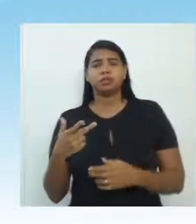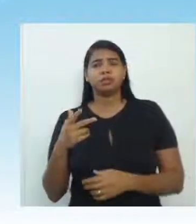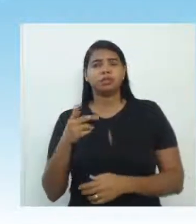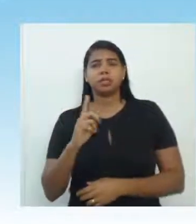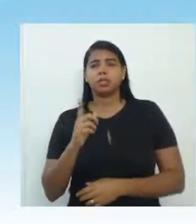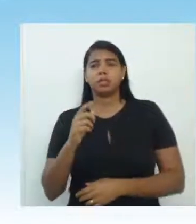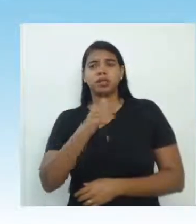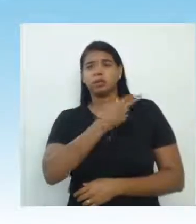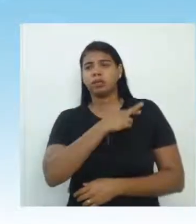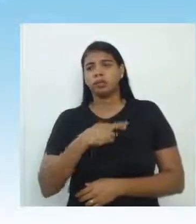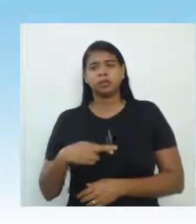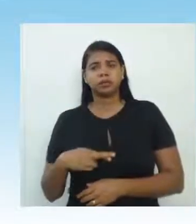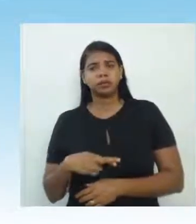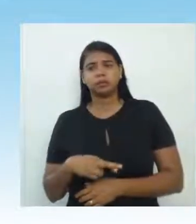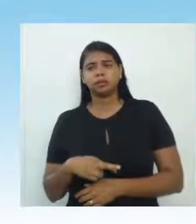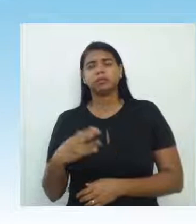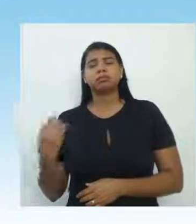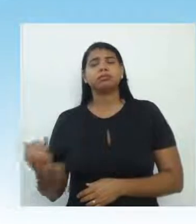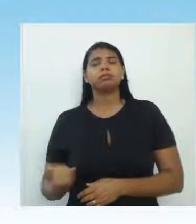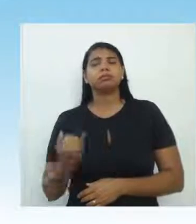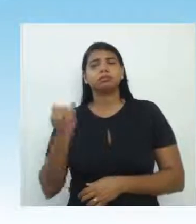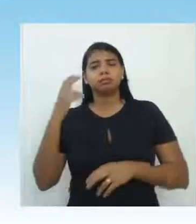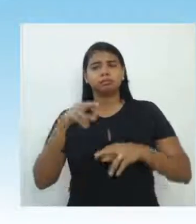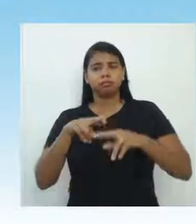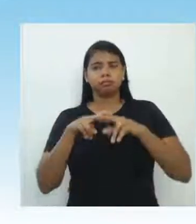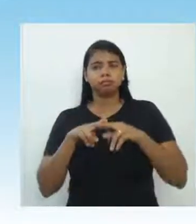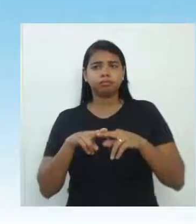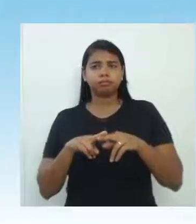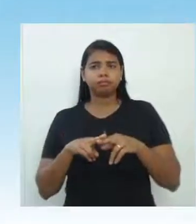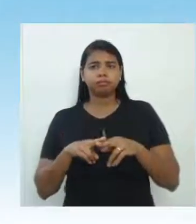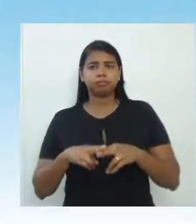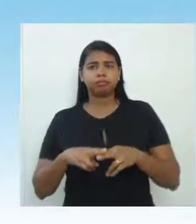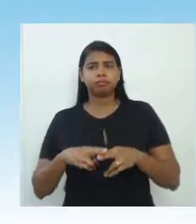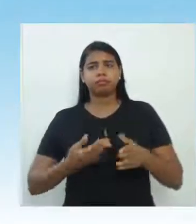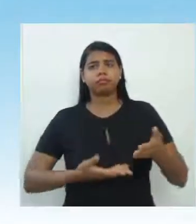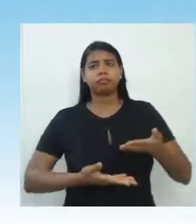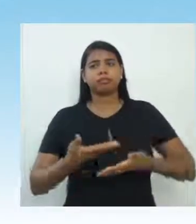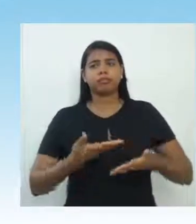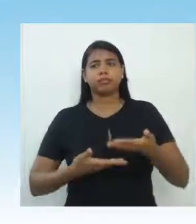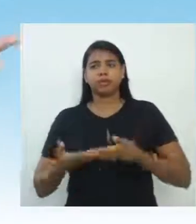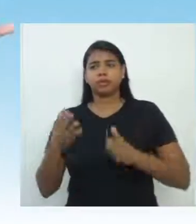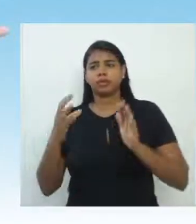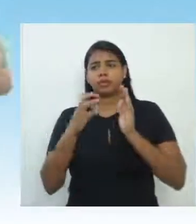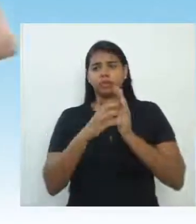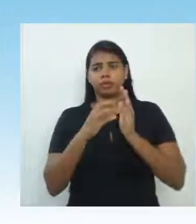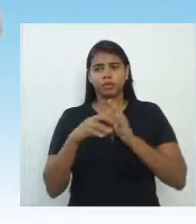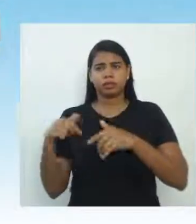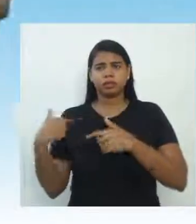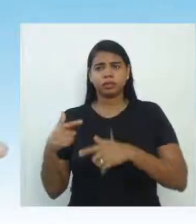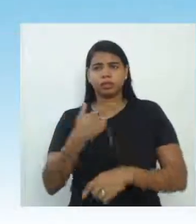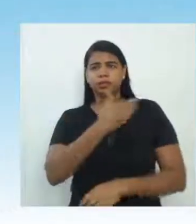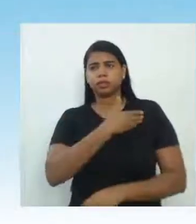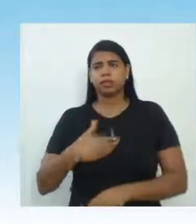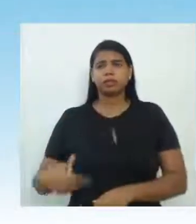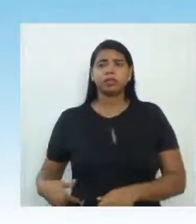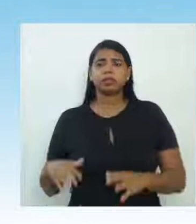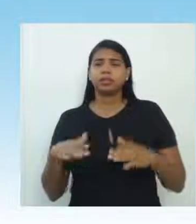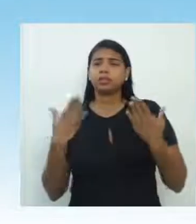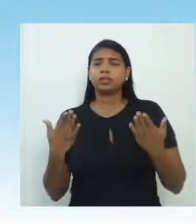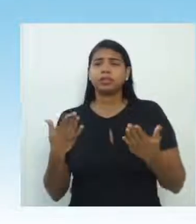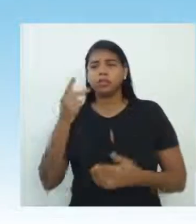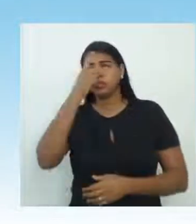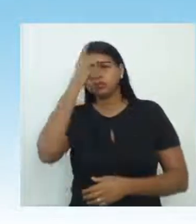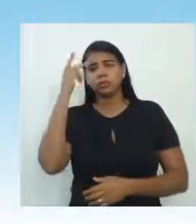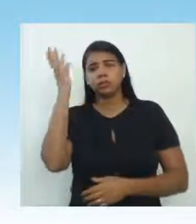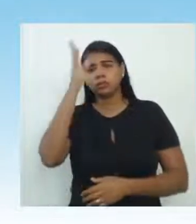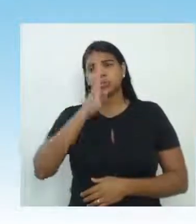B. Exatamente, é importante. Por isso que o serviço público, né, a gente que é servidor, a gente serve qualquer pessoa brasileira, seja